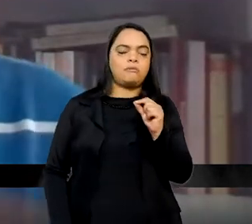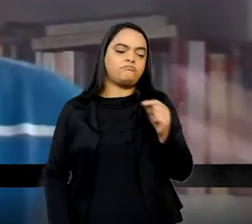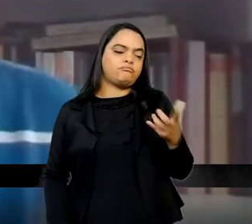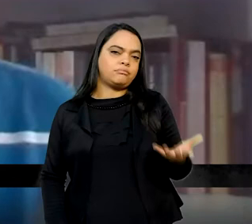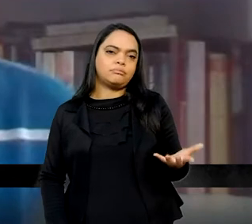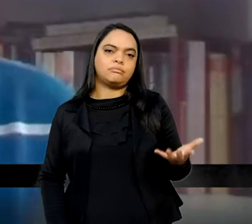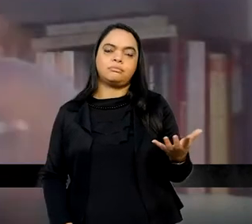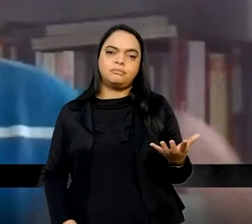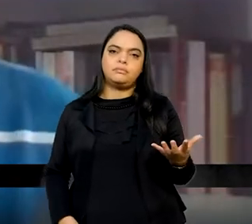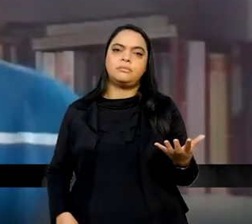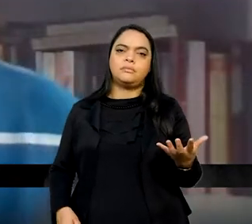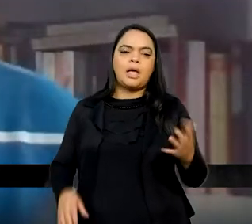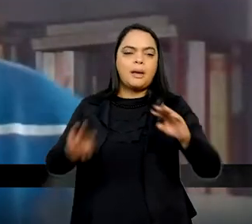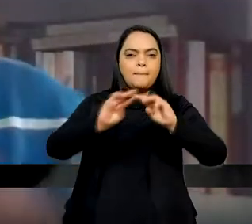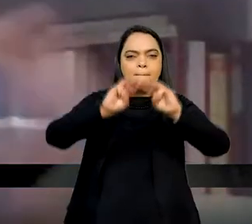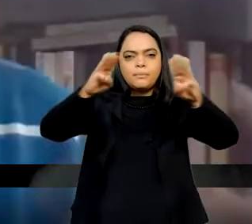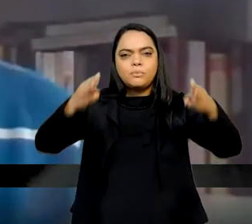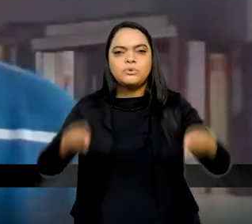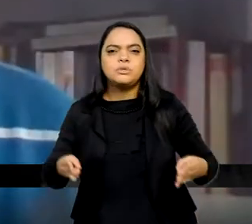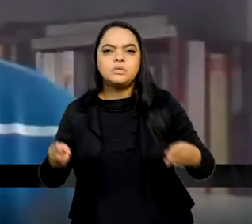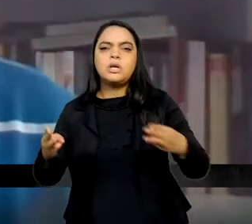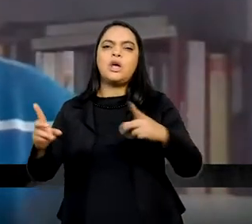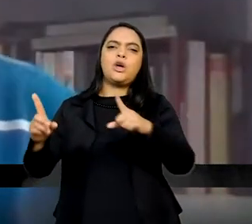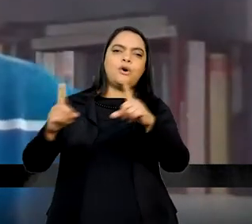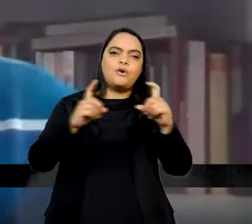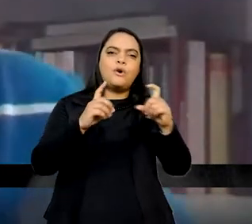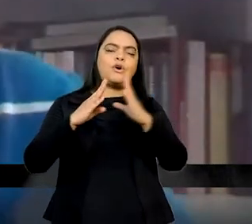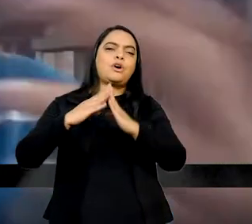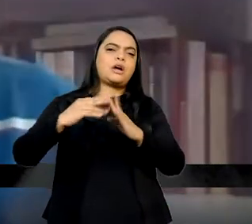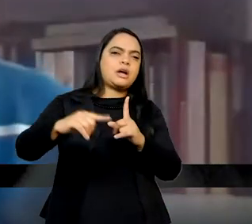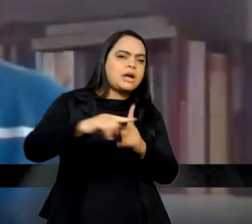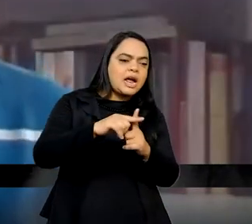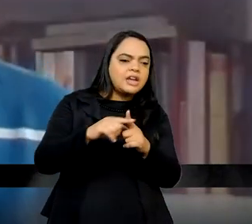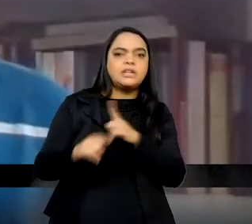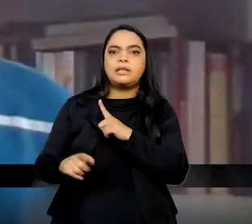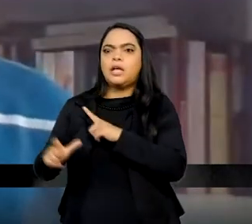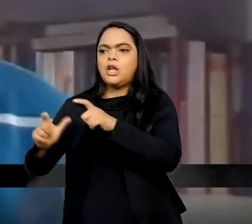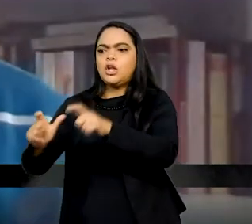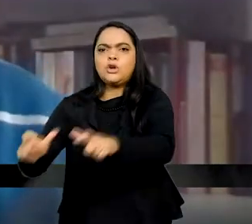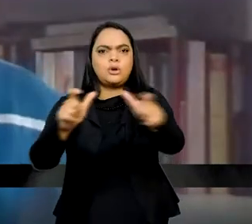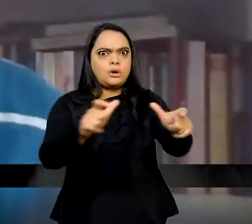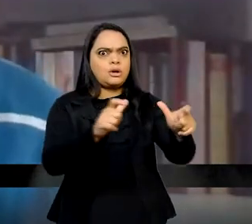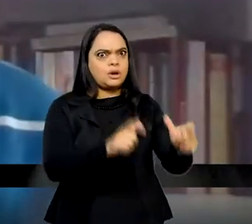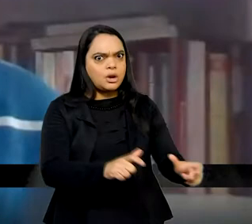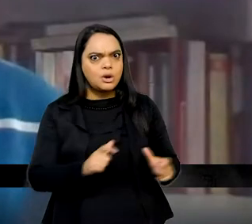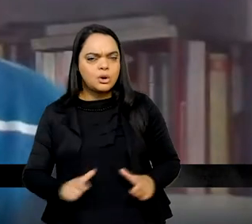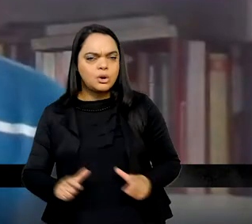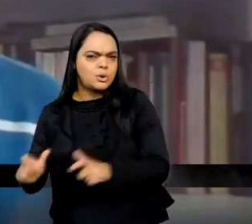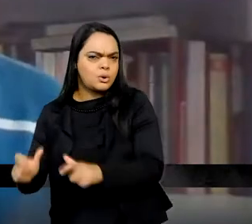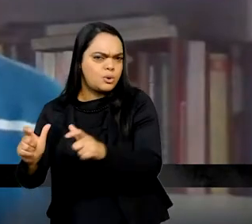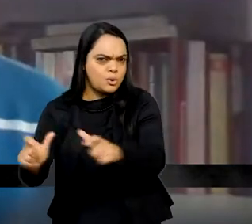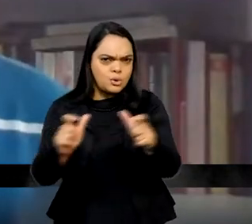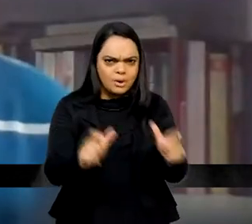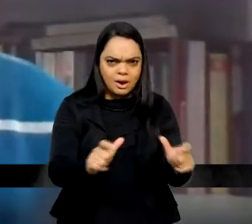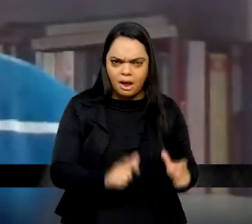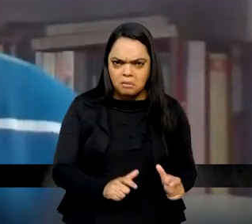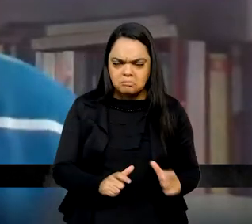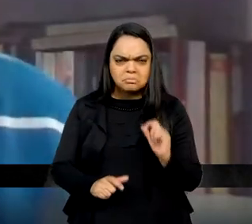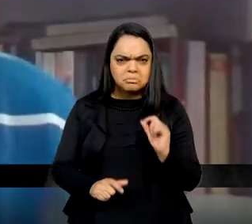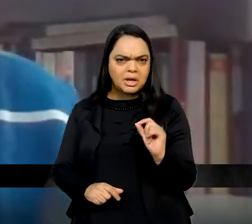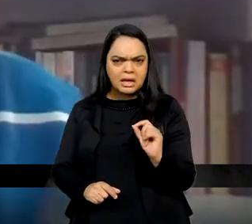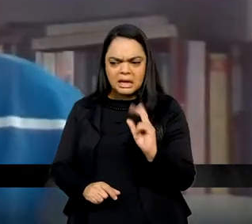né? Os fortes, os museus, as igrejas, a localidade, alguns espaços que muitos estão inseridos na história,